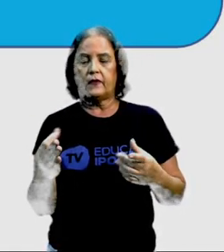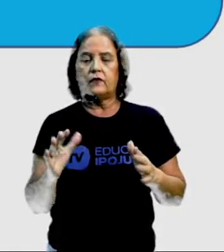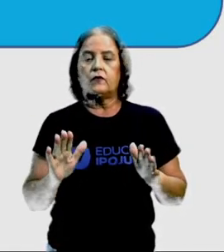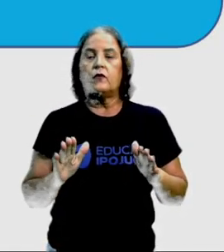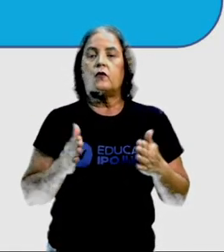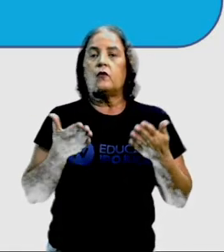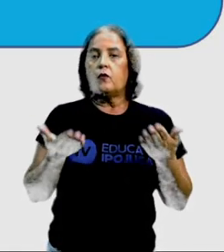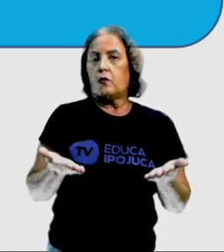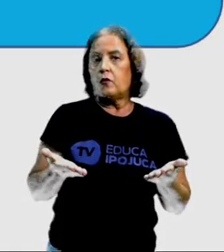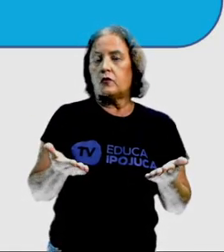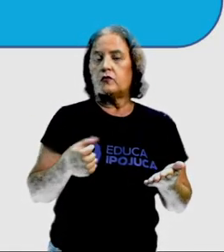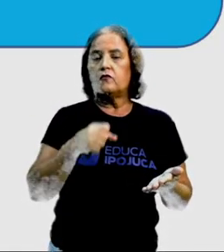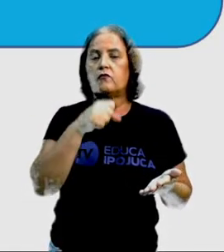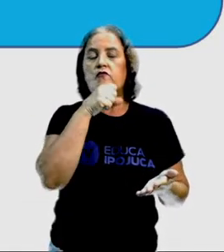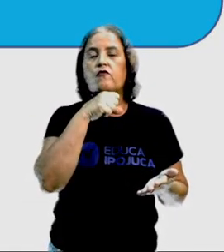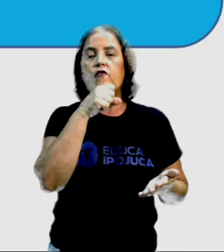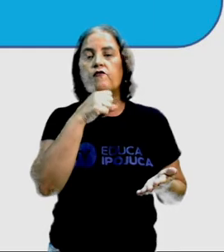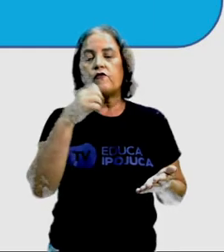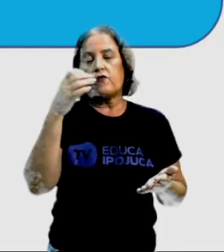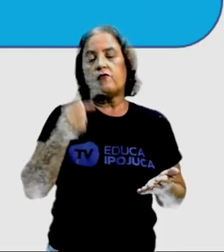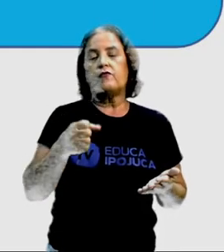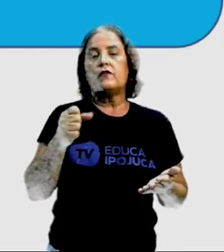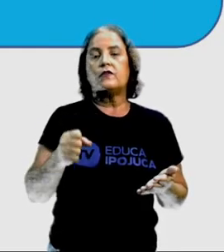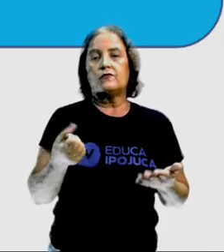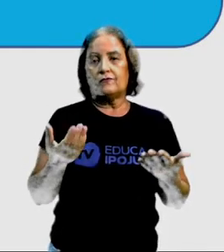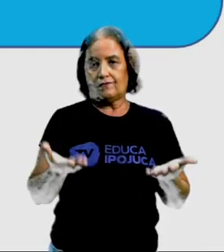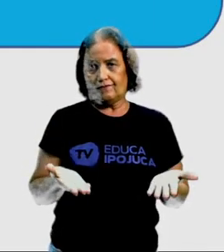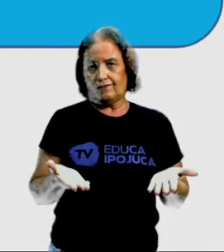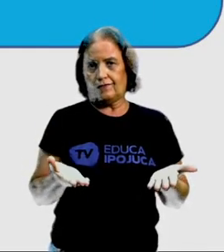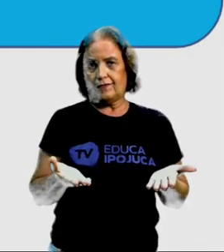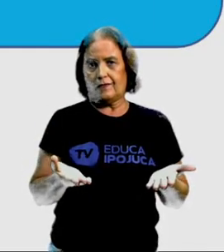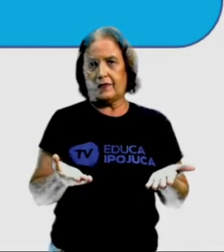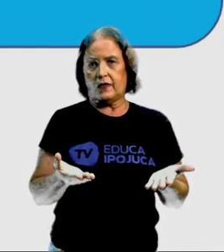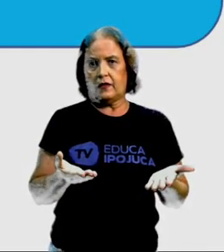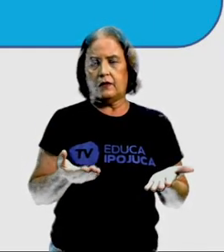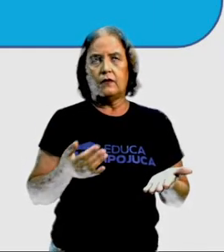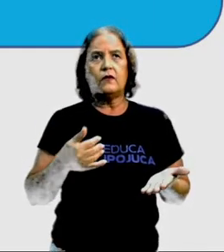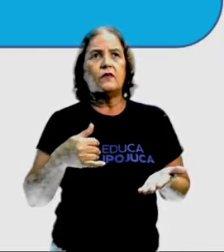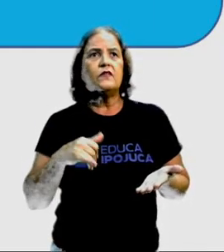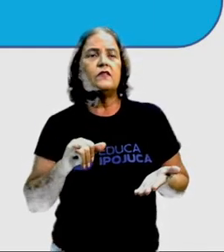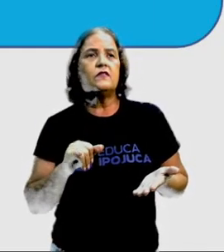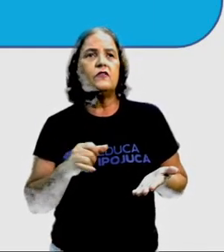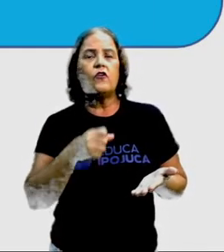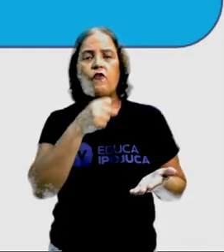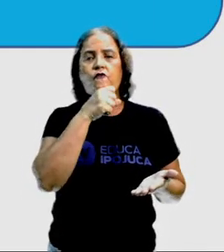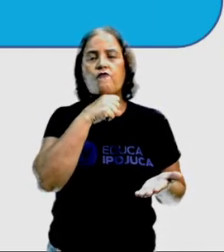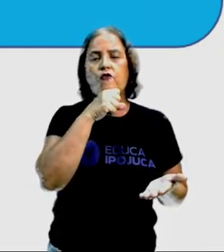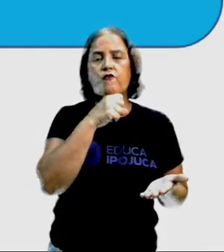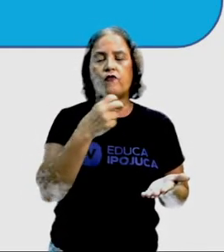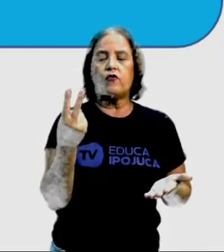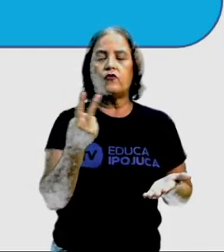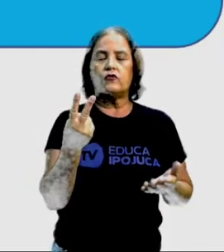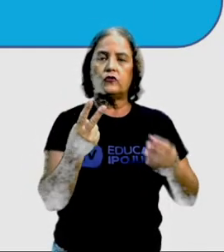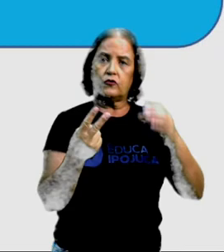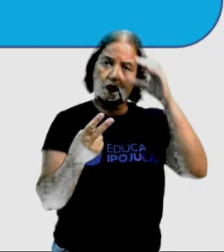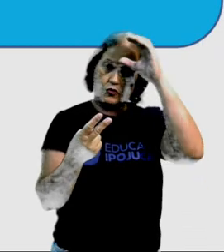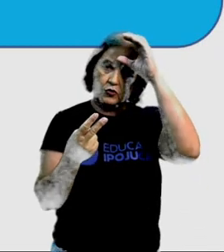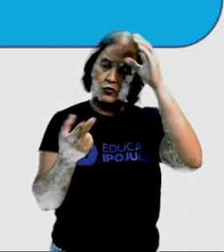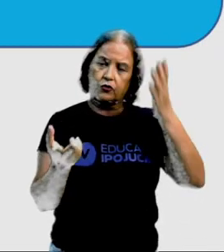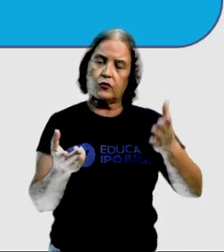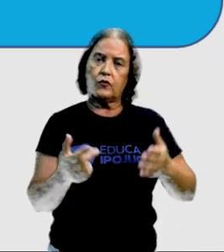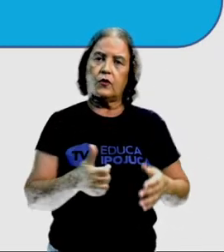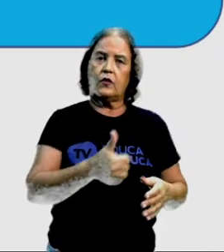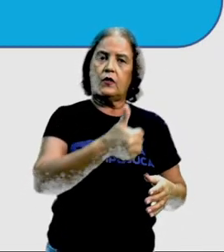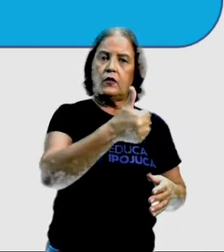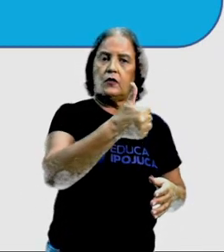leite tirou meu avô? E aí você vai pensar... Se meu avô e meus dois tios haviam tirado 550 litros